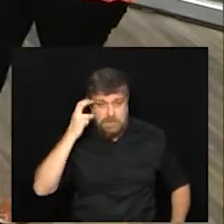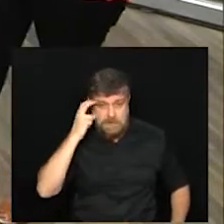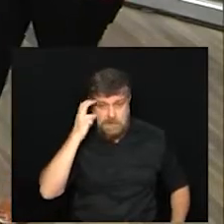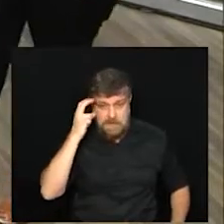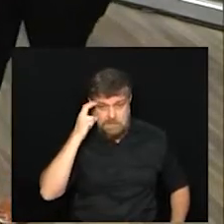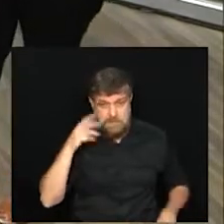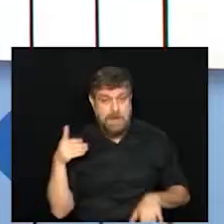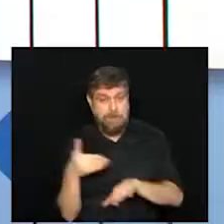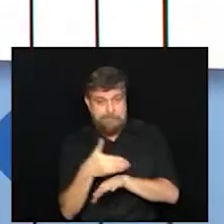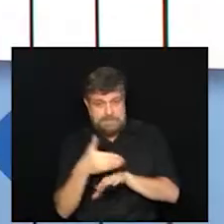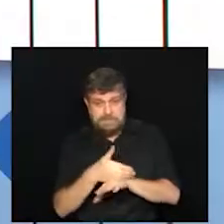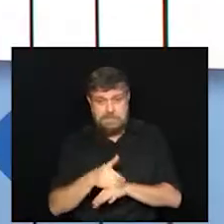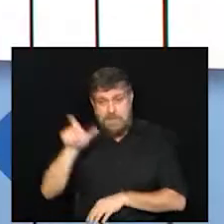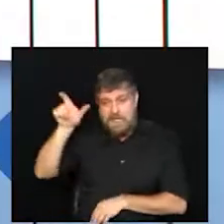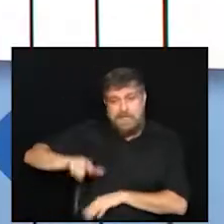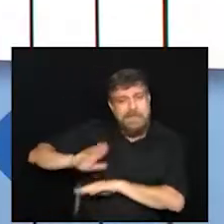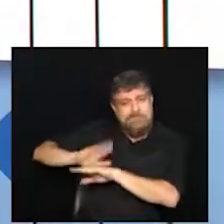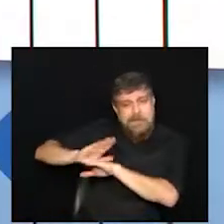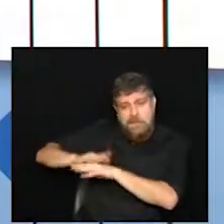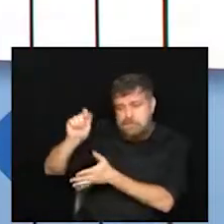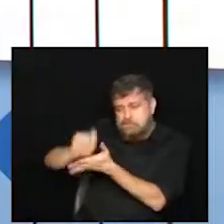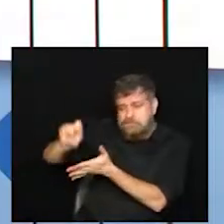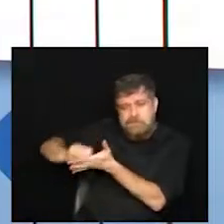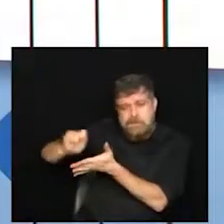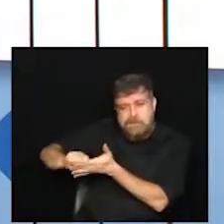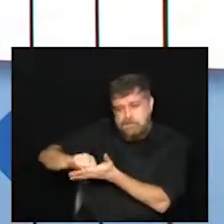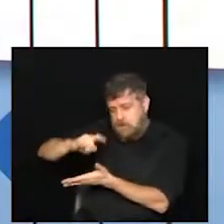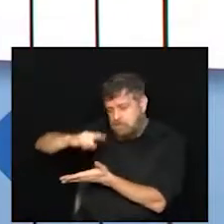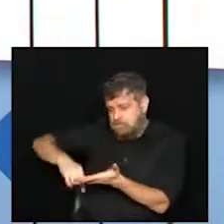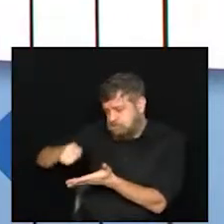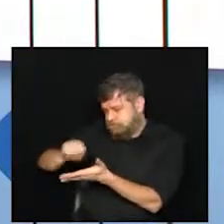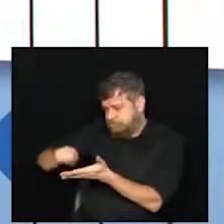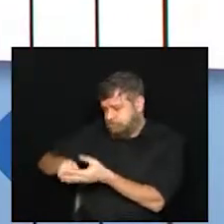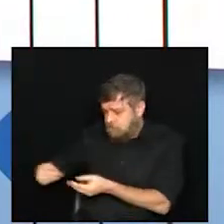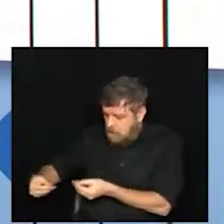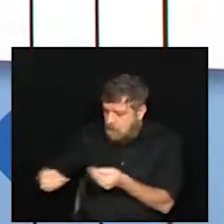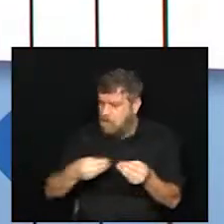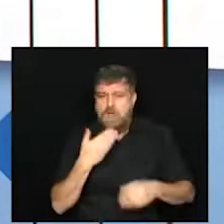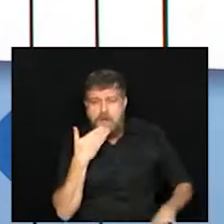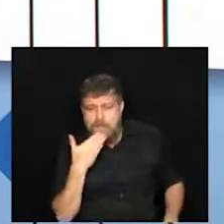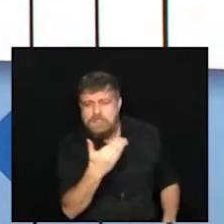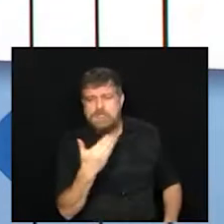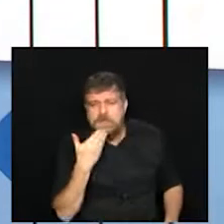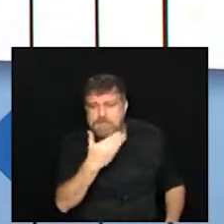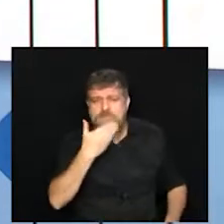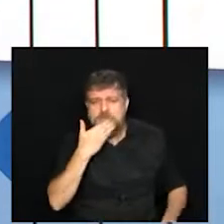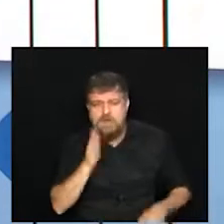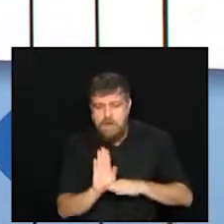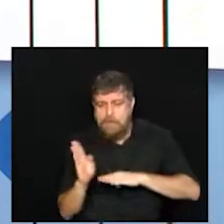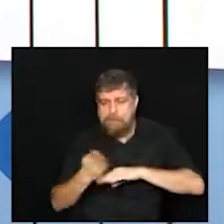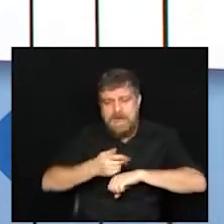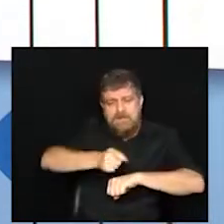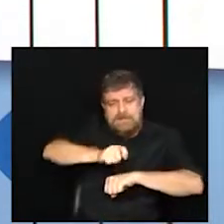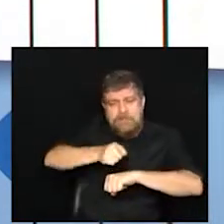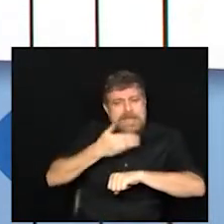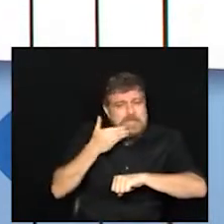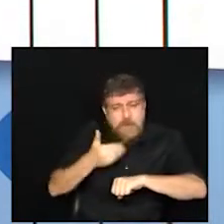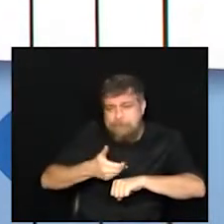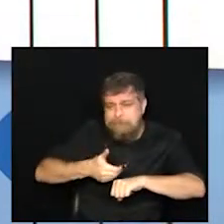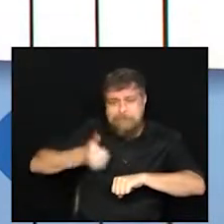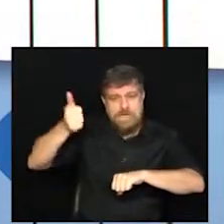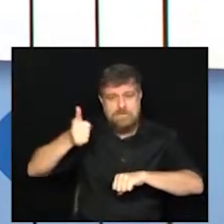Camelô participou. Ele que é autor de várias indicações e requerimentos para melhorias no Jardim São